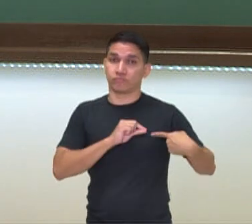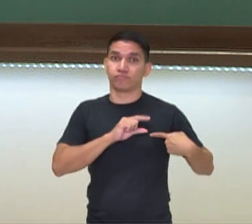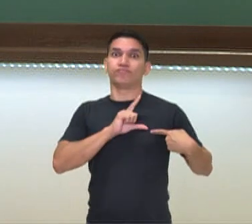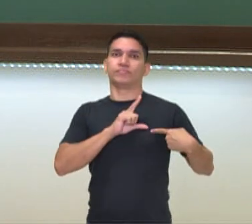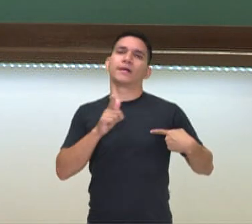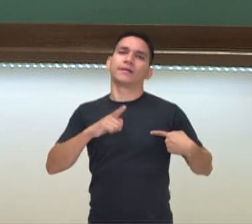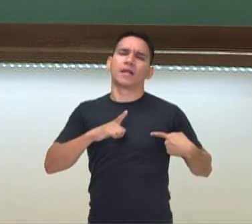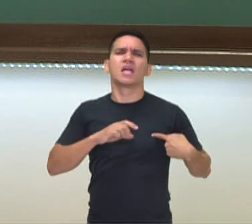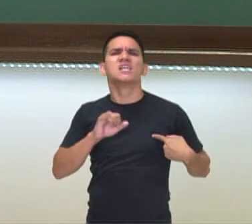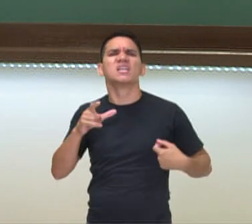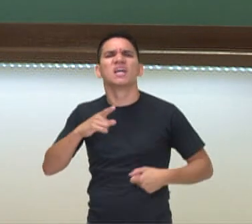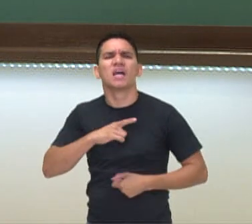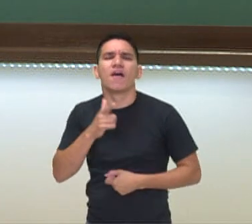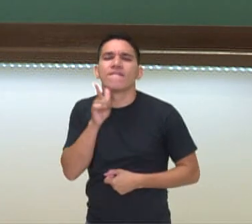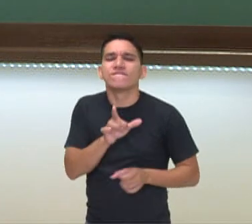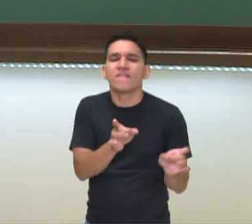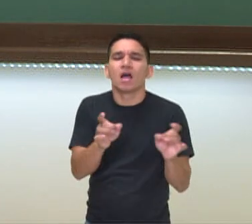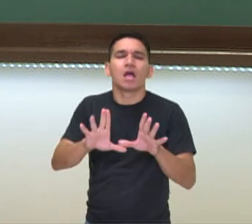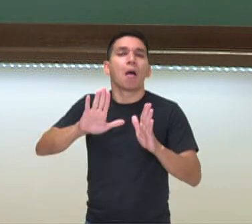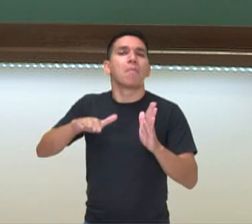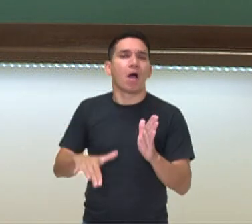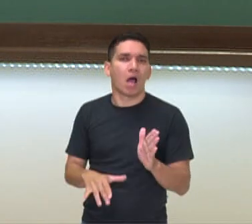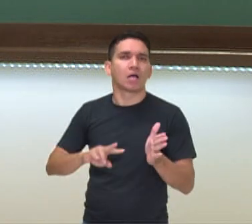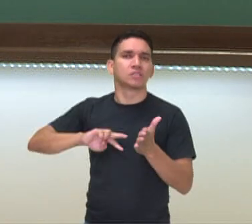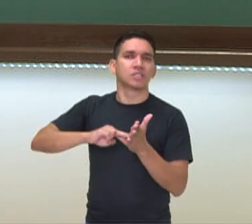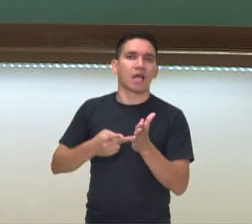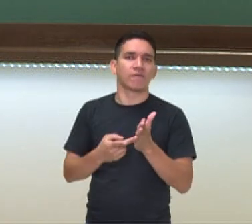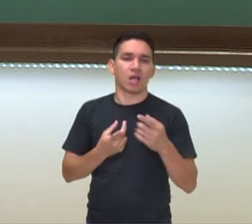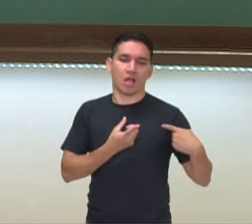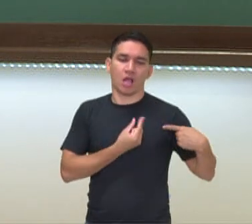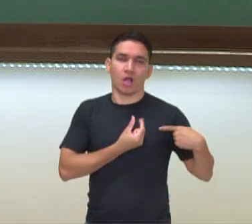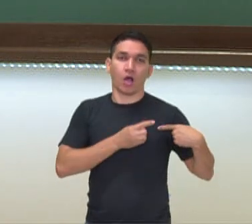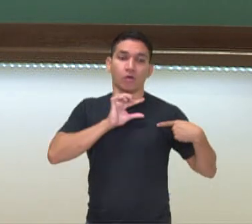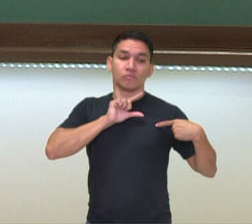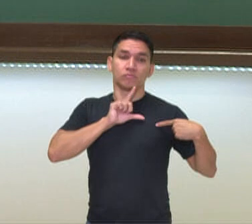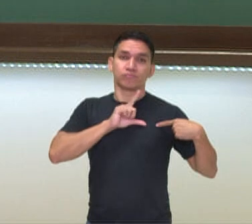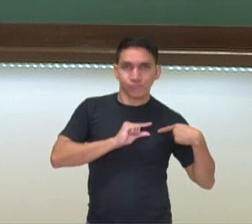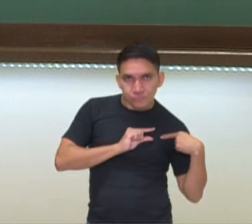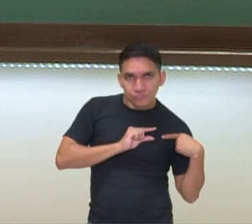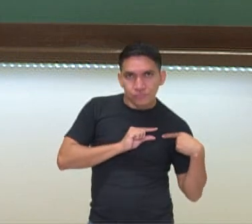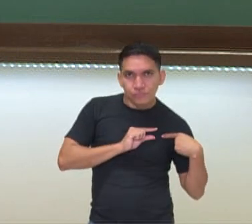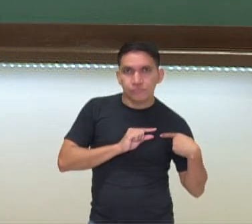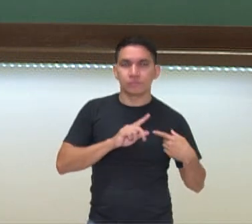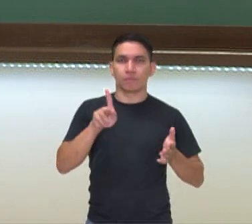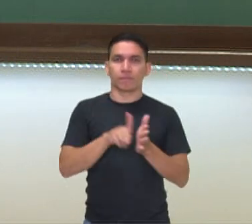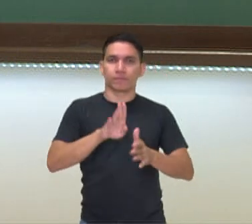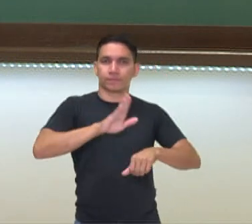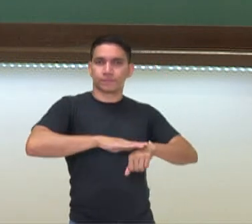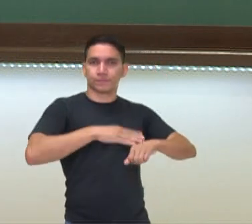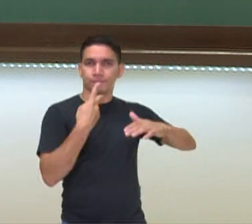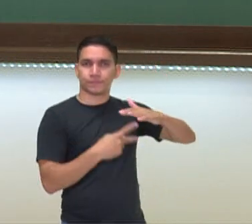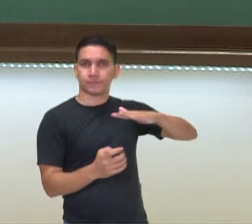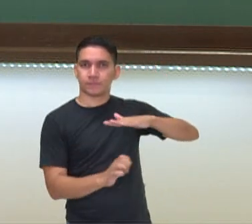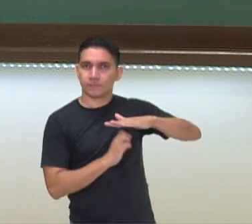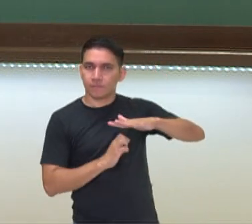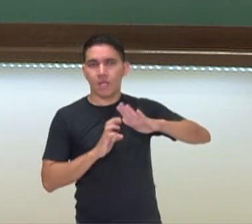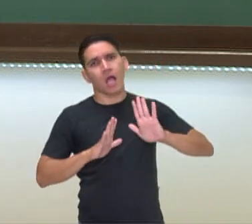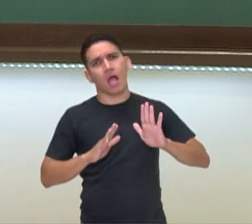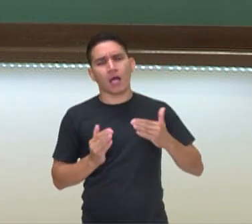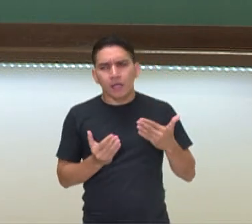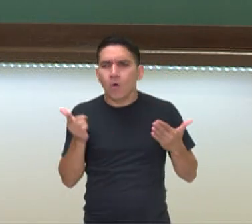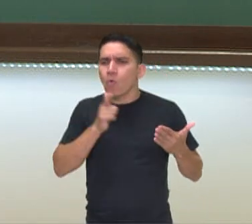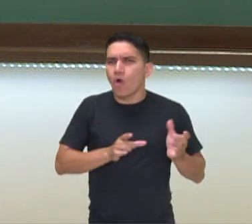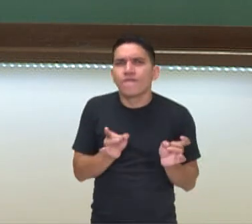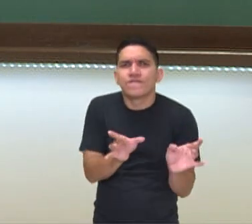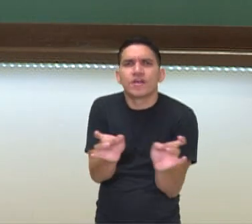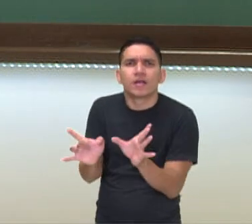tão barato assim significaria que elas estariam reduzindo sua margem de lucro significativamente. E para que elas façam essa venda,